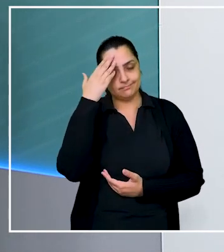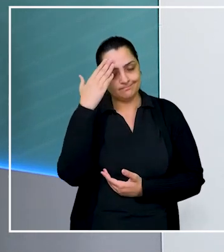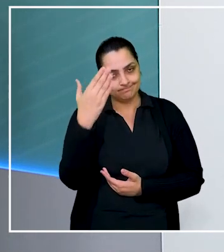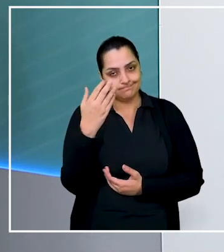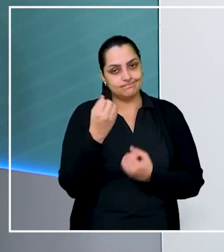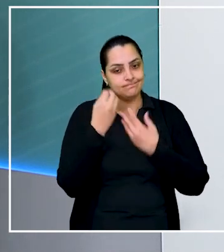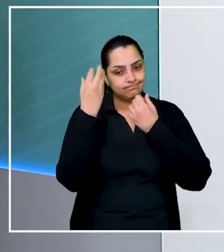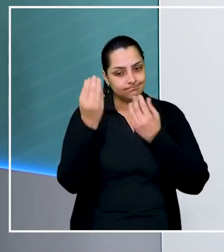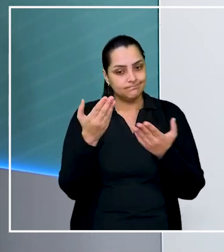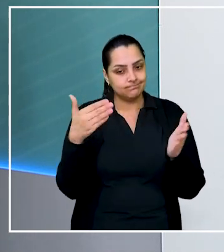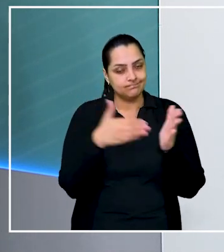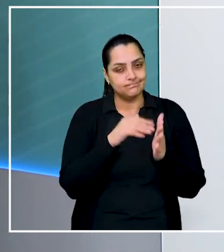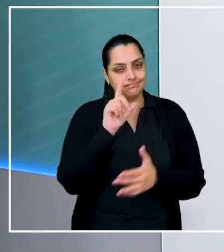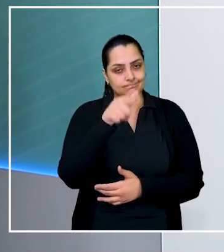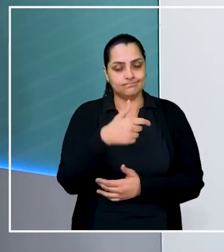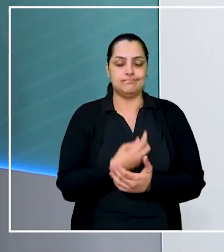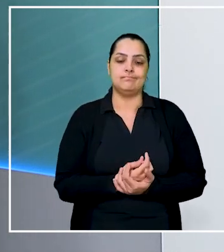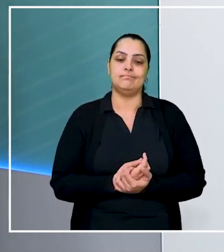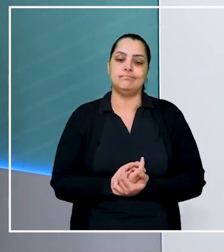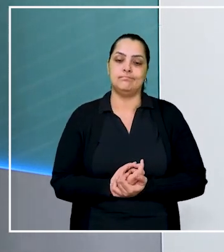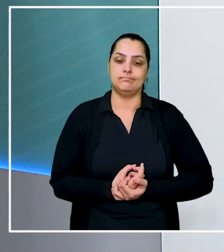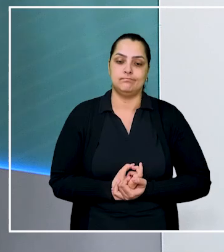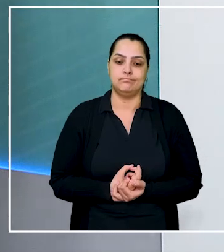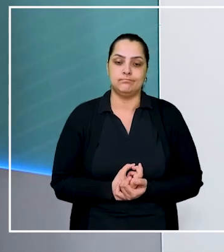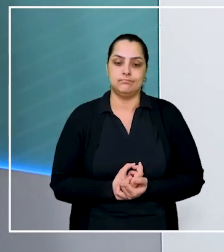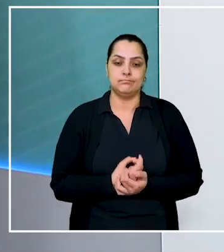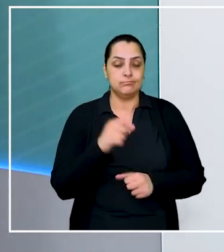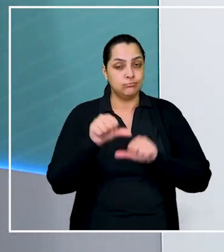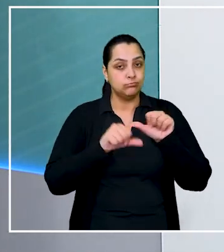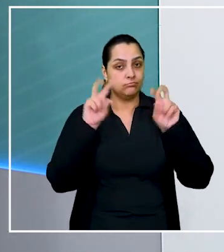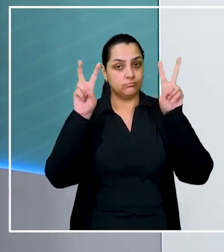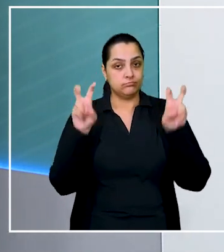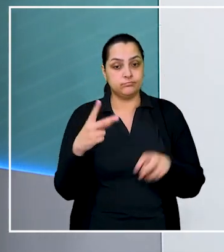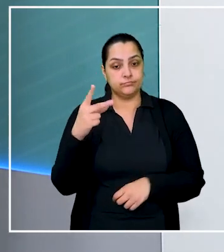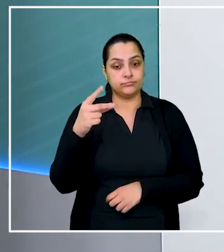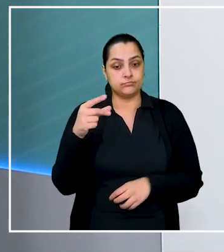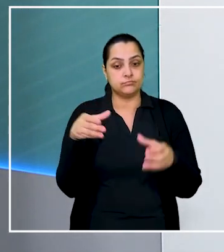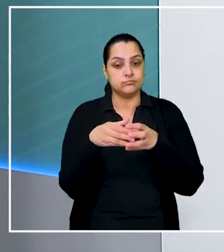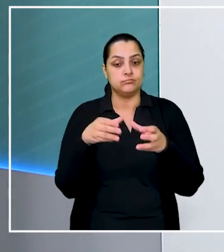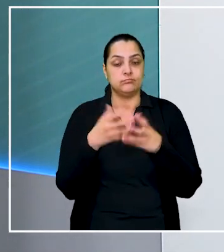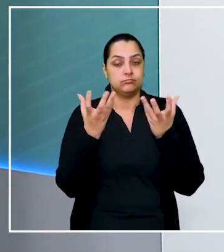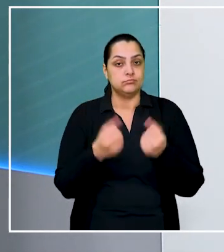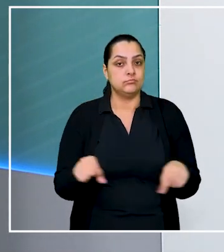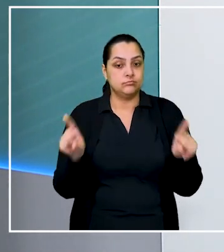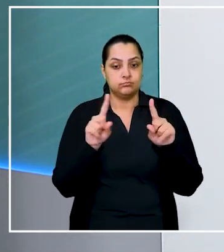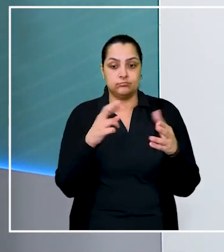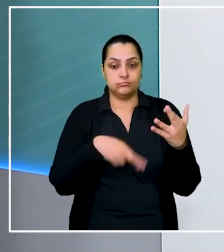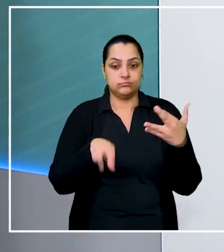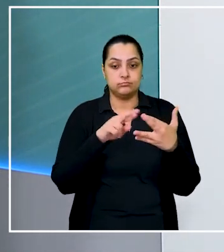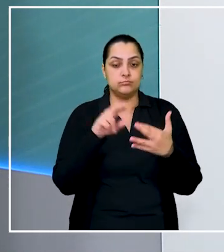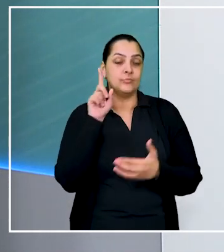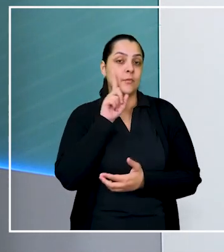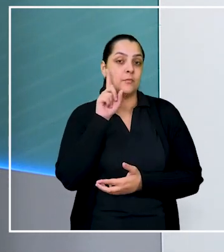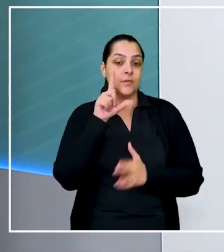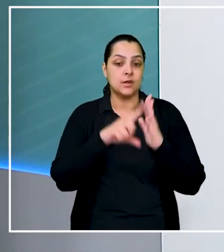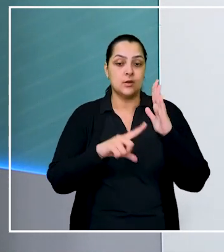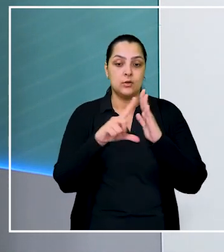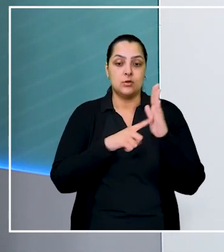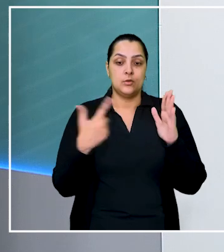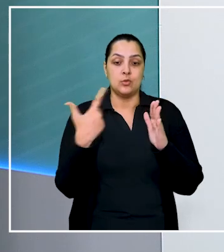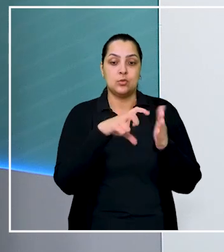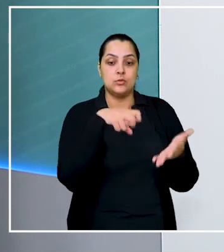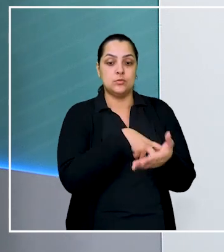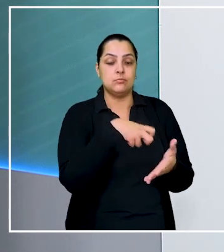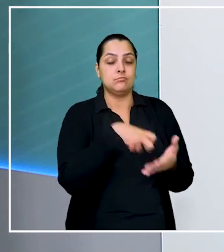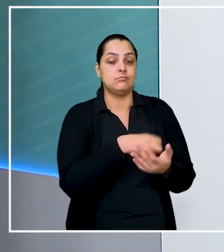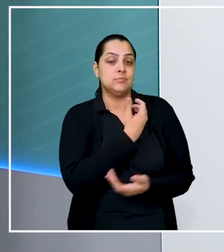certo, Michele. Muito obrigada pelas informações e até a próxima. E mudando de assunto, a segunda turma rejeitou o recurso das lojas americanas